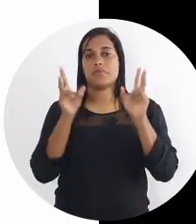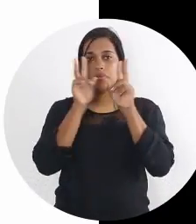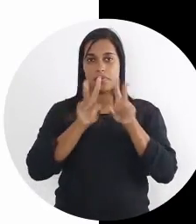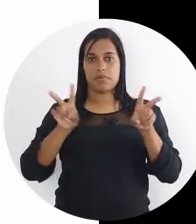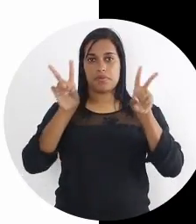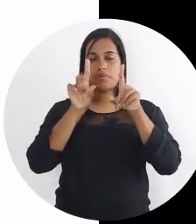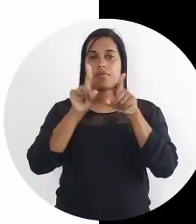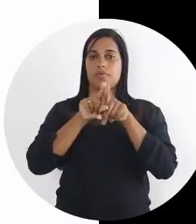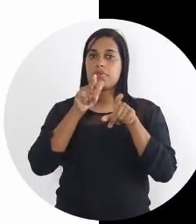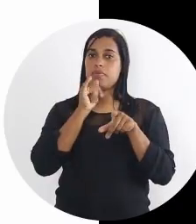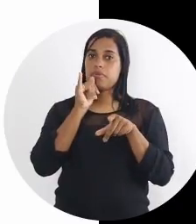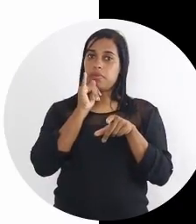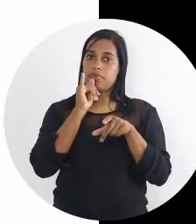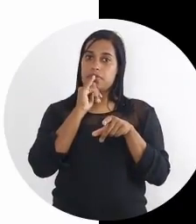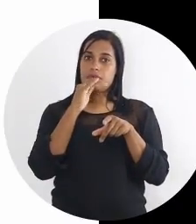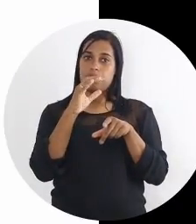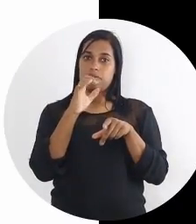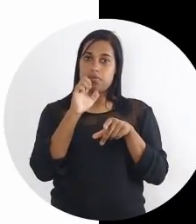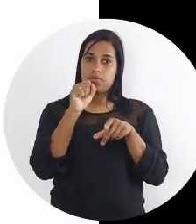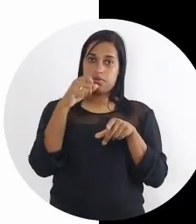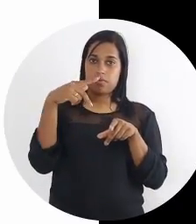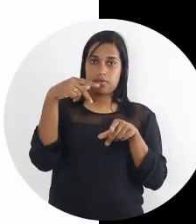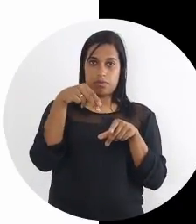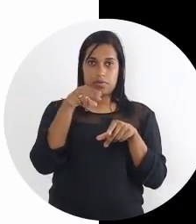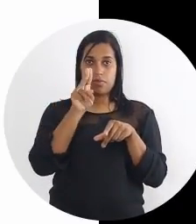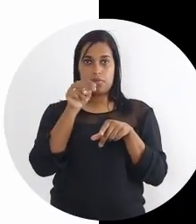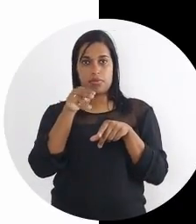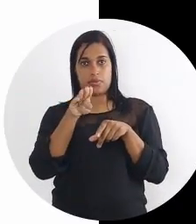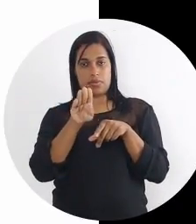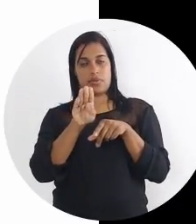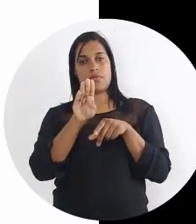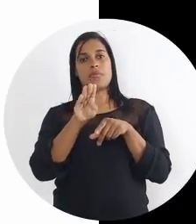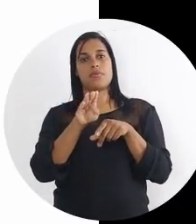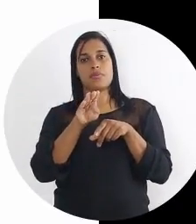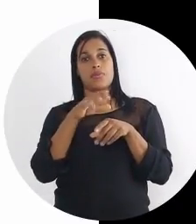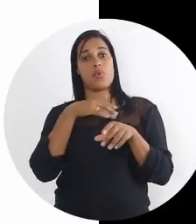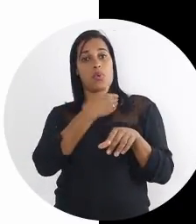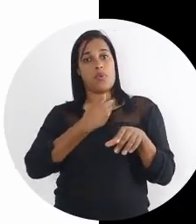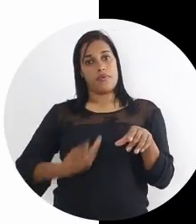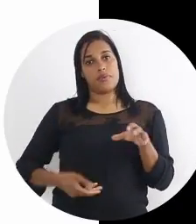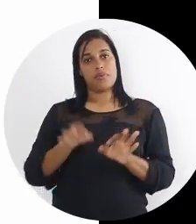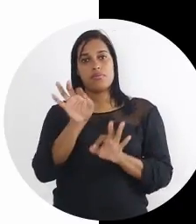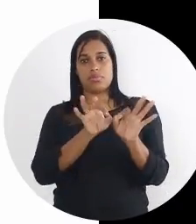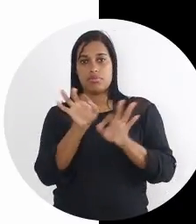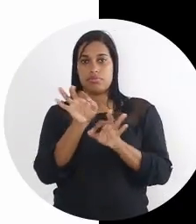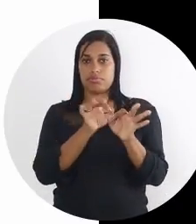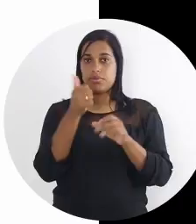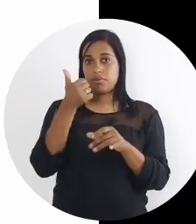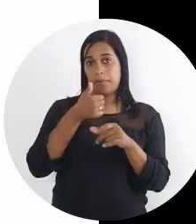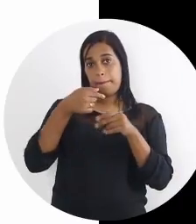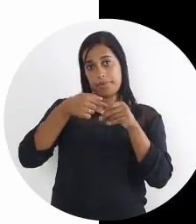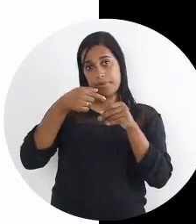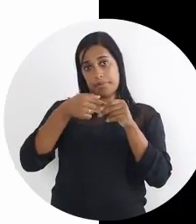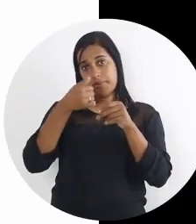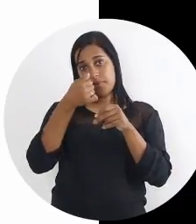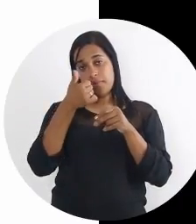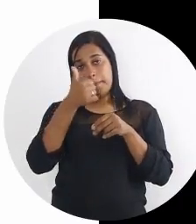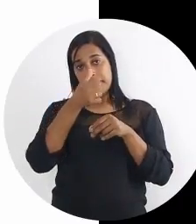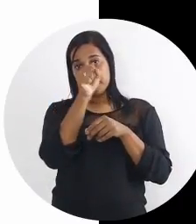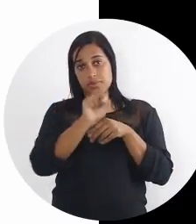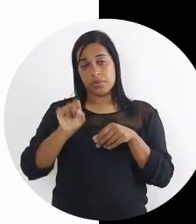Vejamos aqui mais um exemplo da CESP UNB Petrobras. O governo vai reajustar os combustíveis na primeira quinzena de